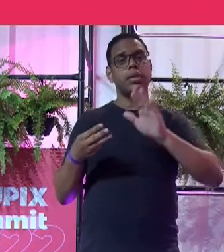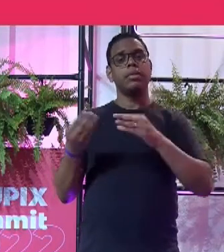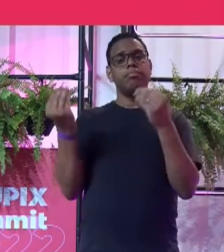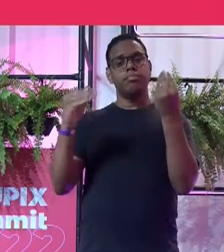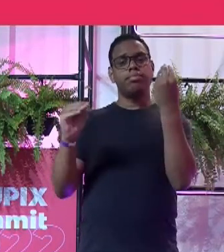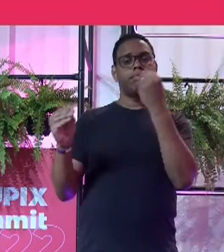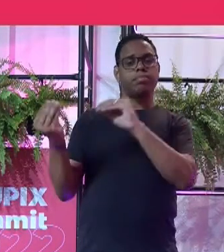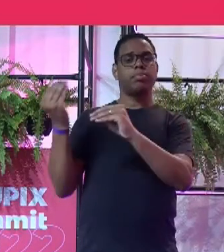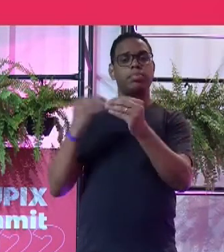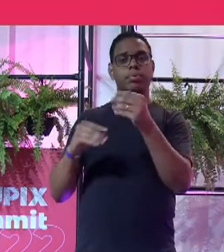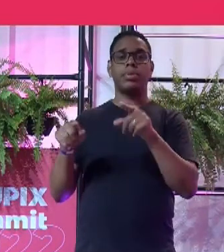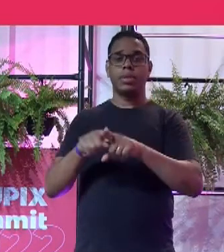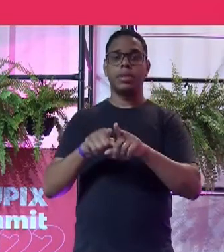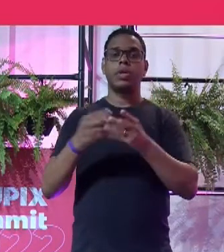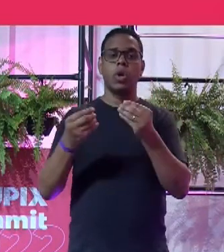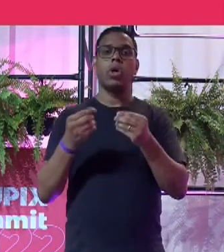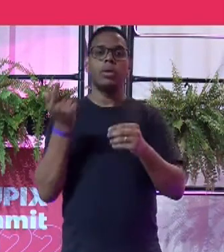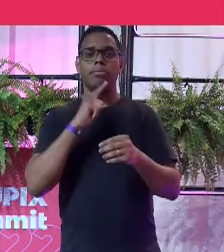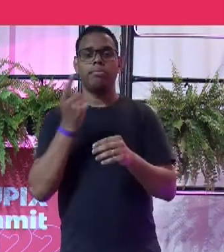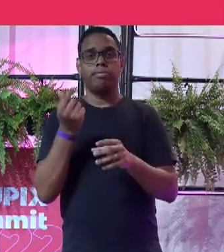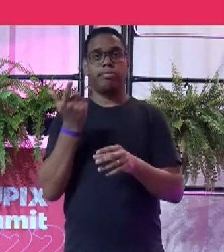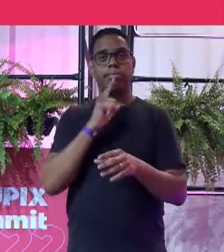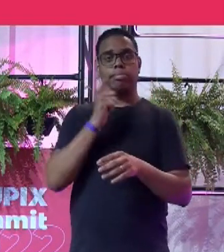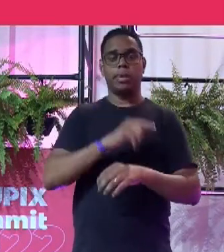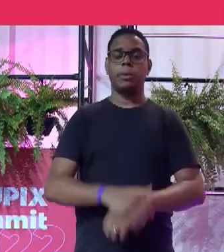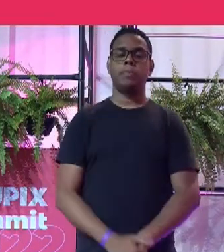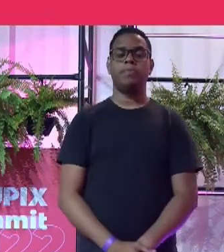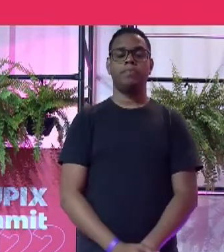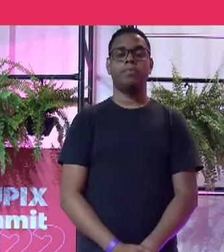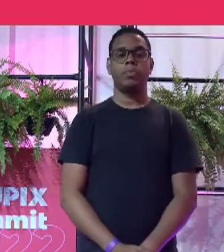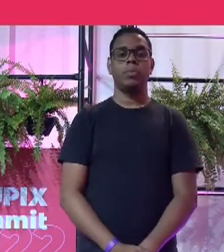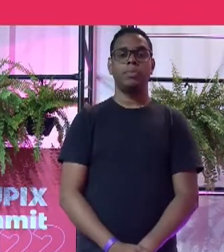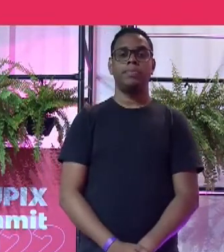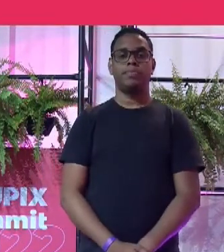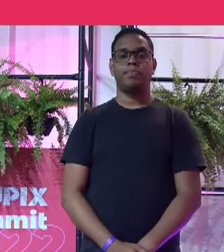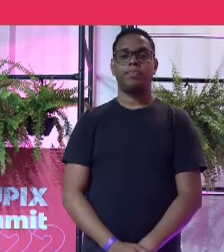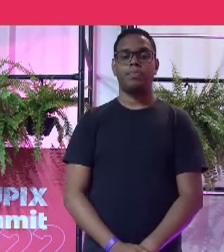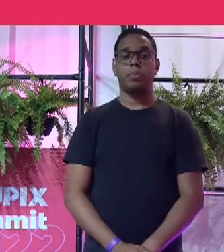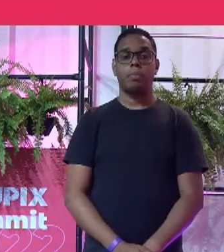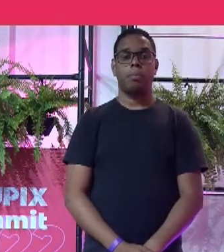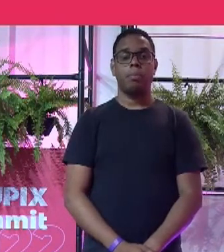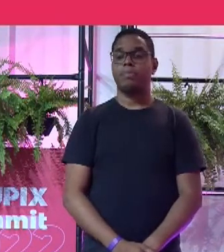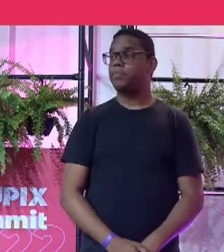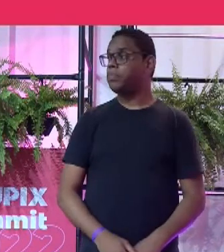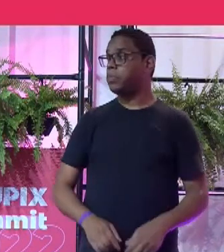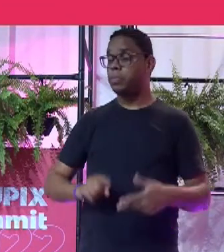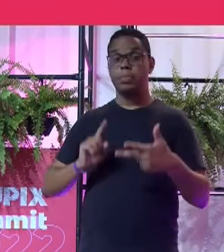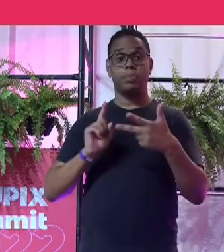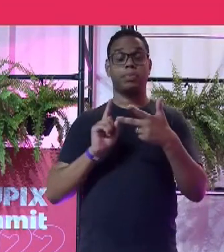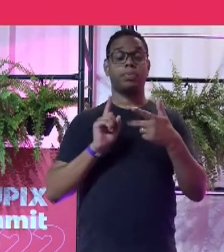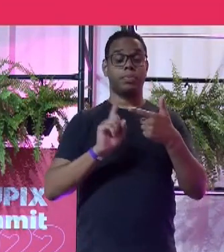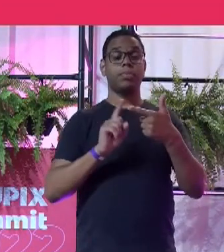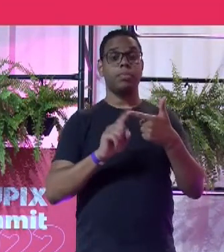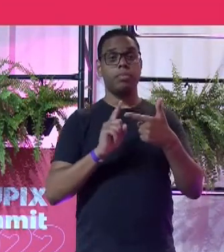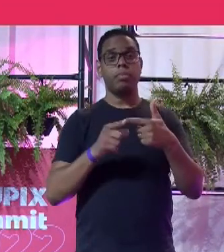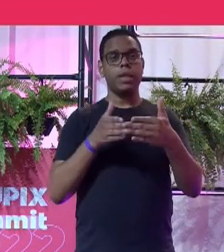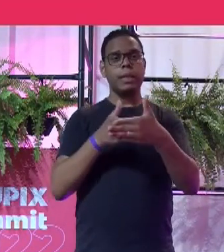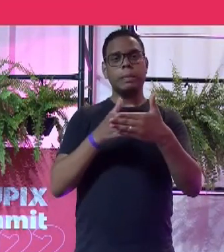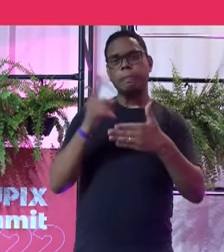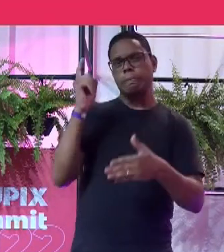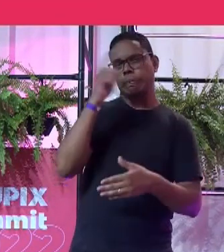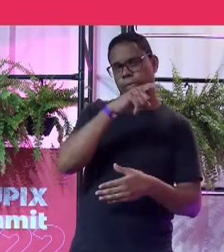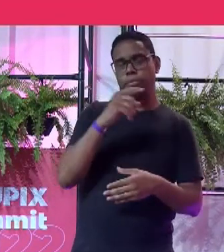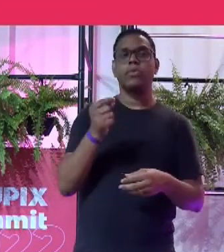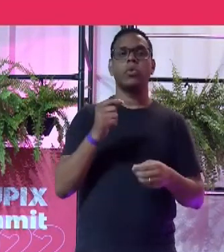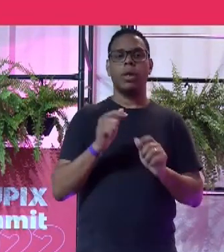performance e a monetização delas. A segunda, O segundo entrave que a gente identificou é muito que